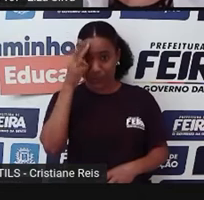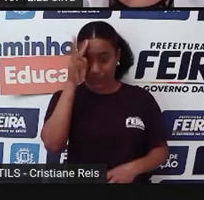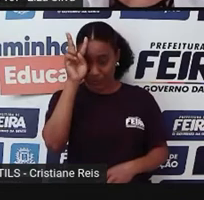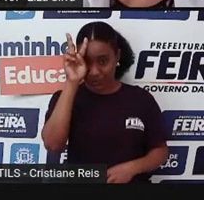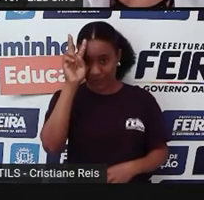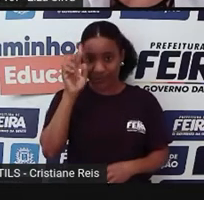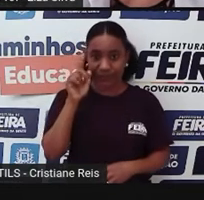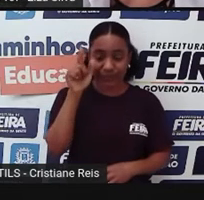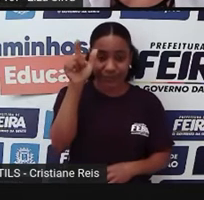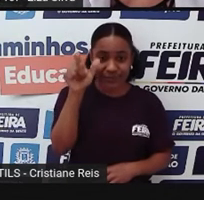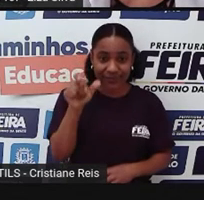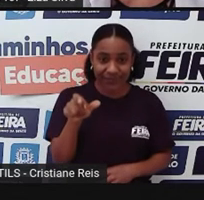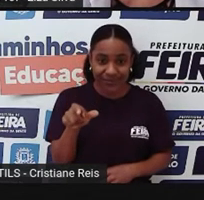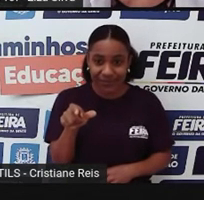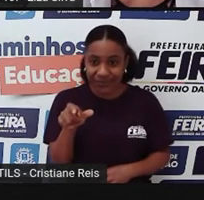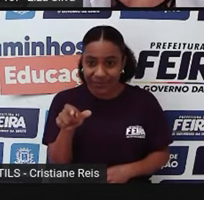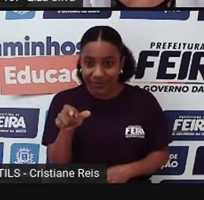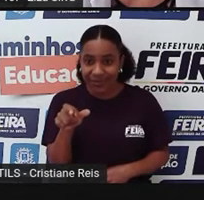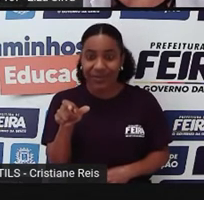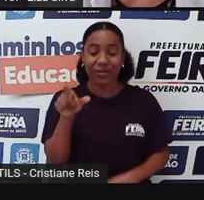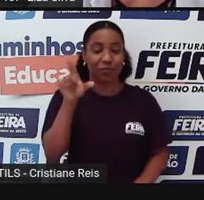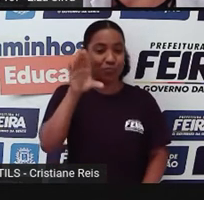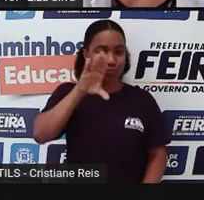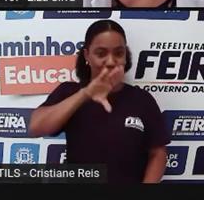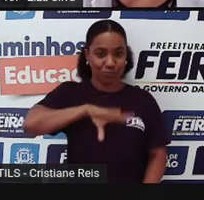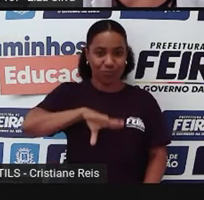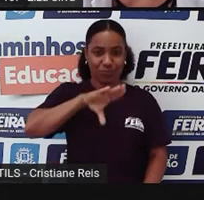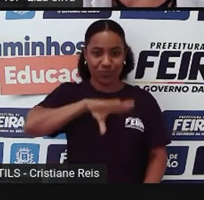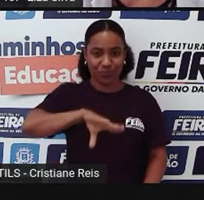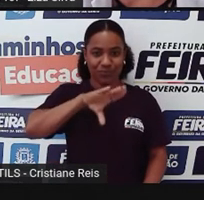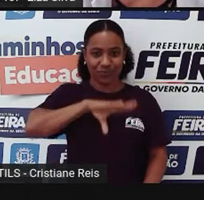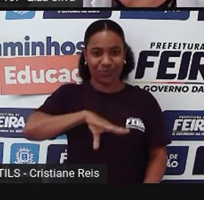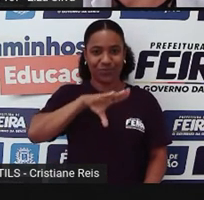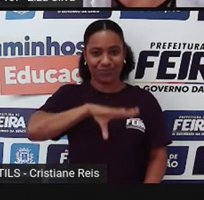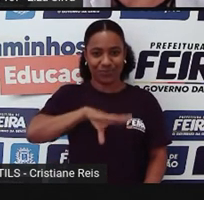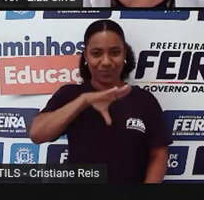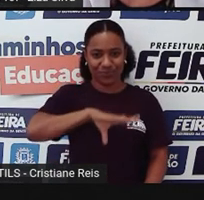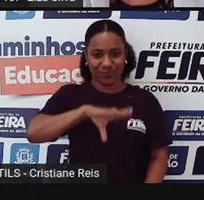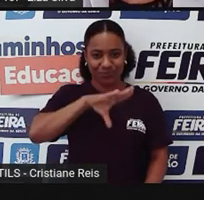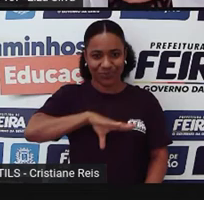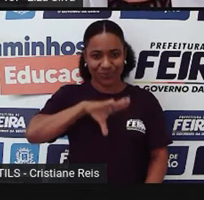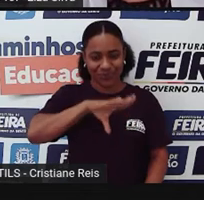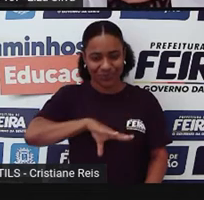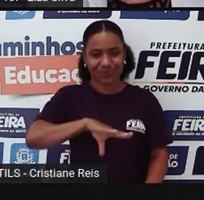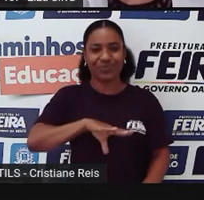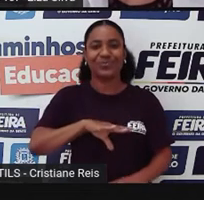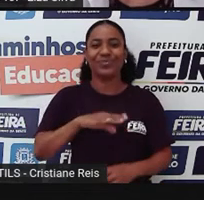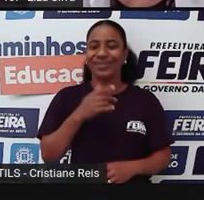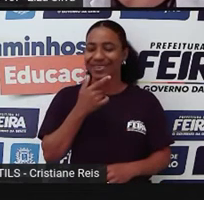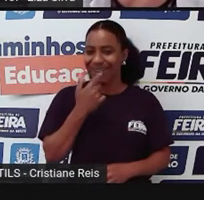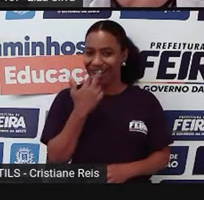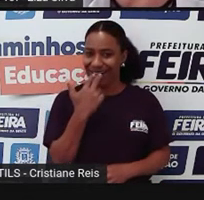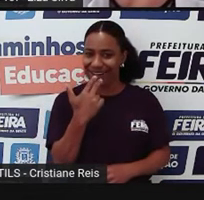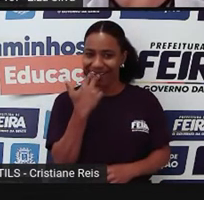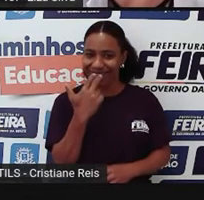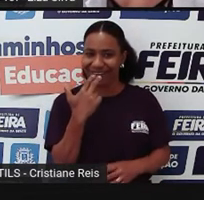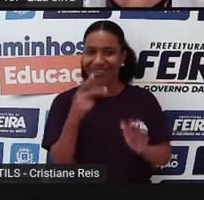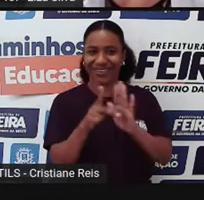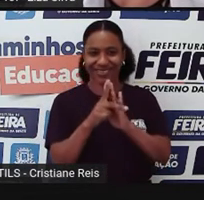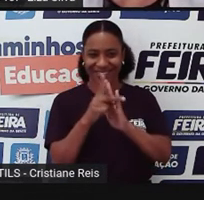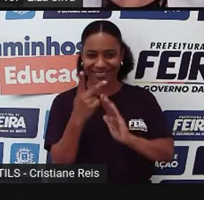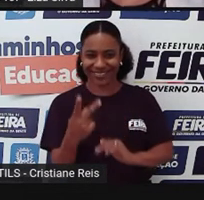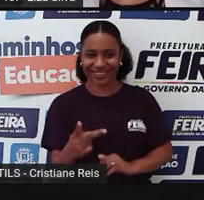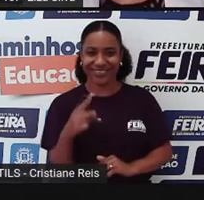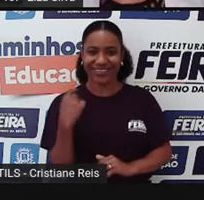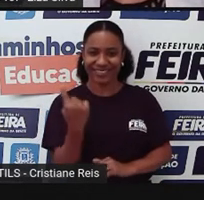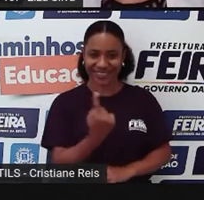em português e olha aqui a disciplina né que a gente aprende um pouco mais sobre a nossa língua o